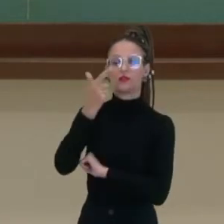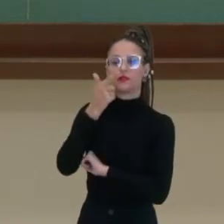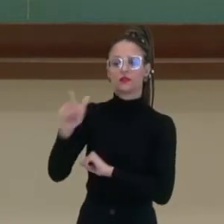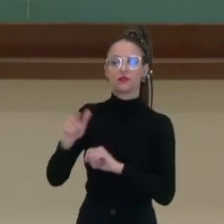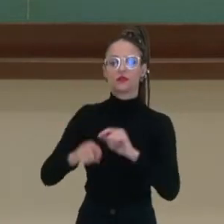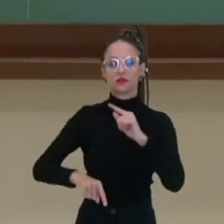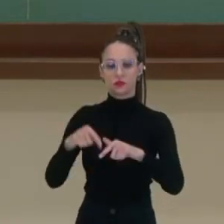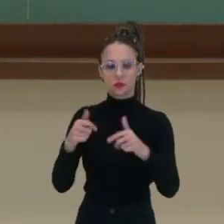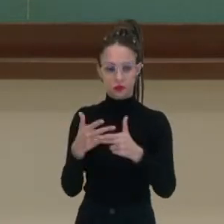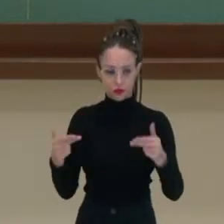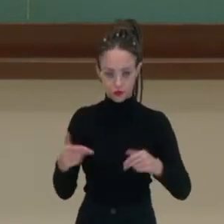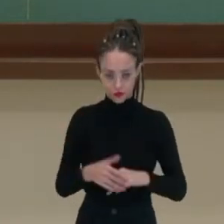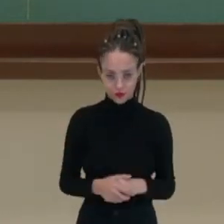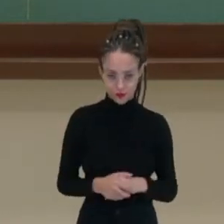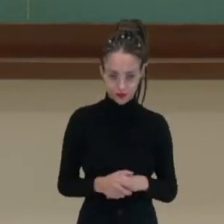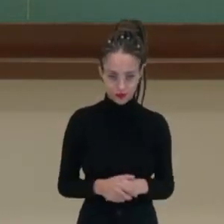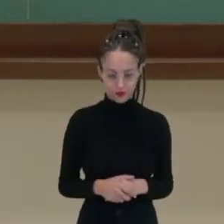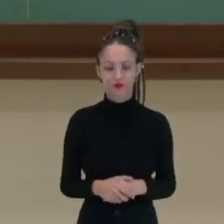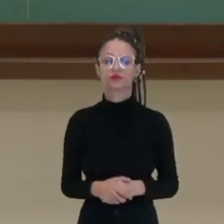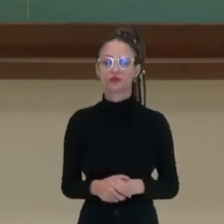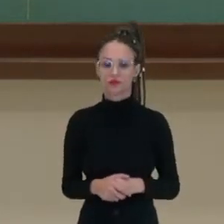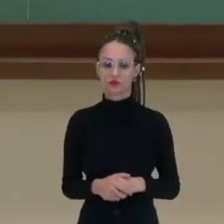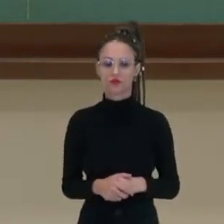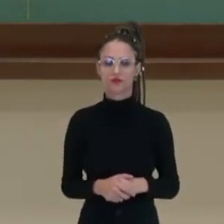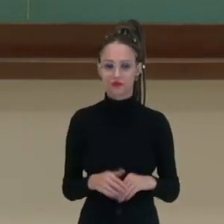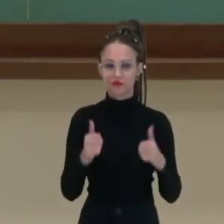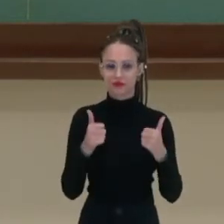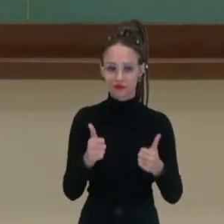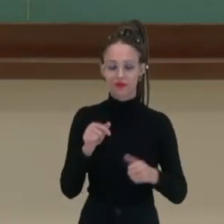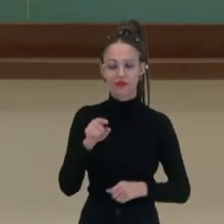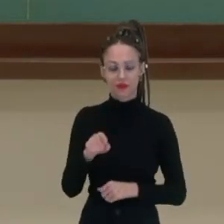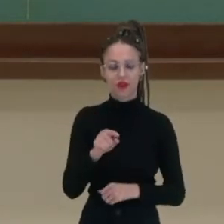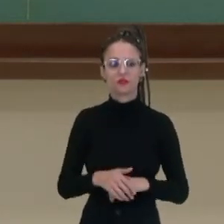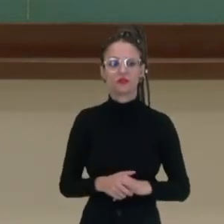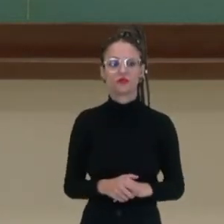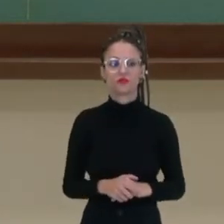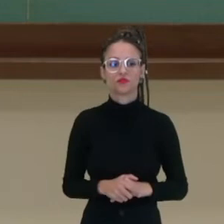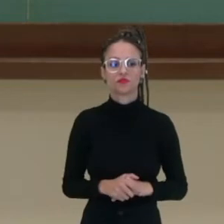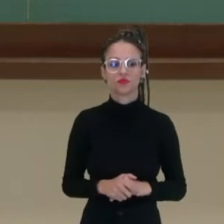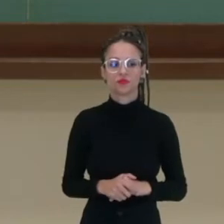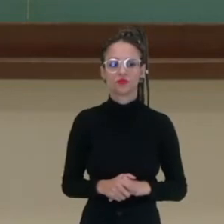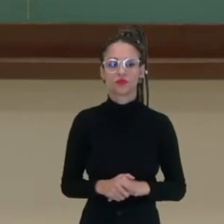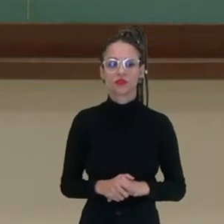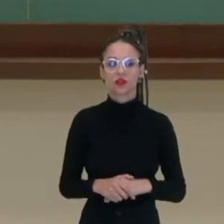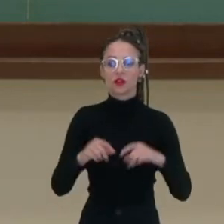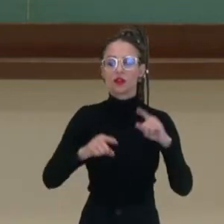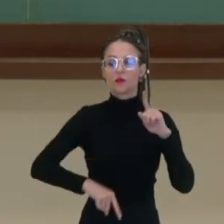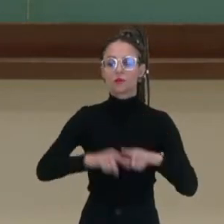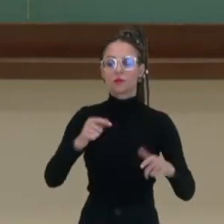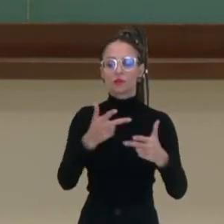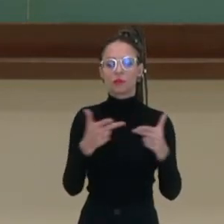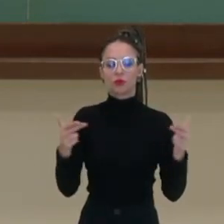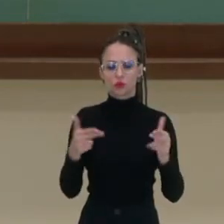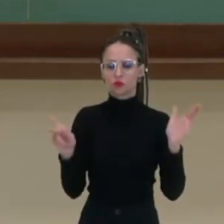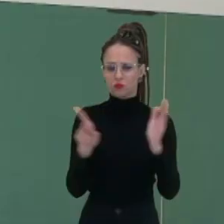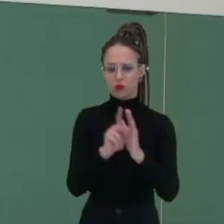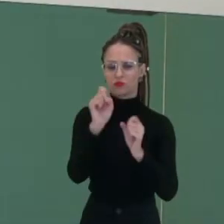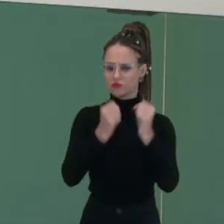outro destino final, tá? Uma outra produção, beleza? Esse é o semi-manufaturado. E os produtos manufaturados? Vem